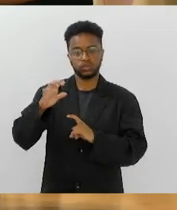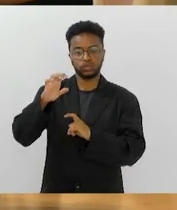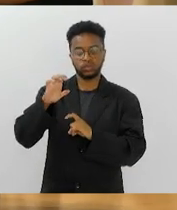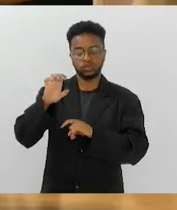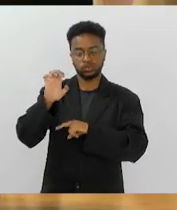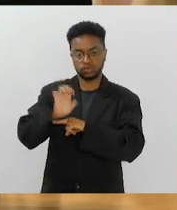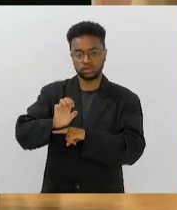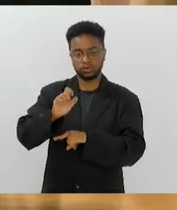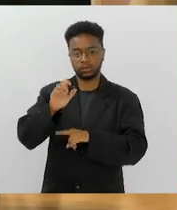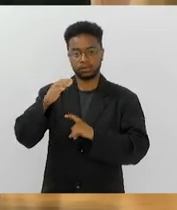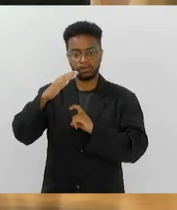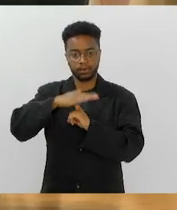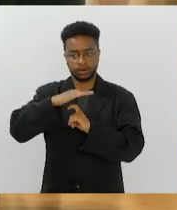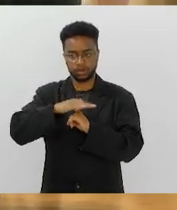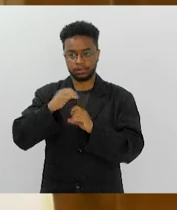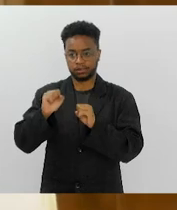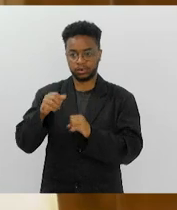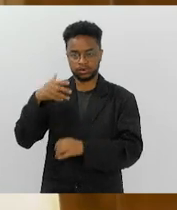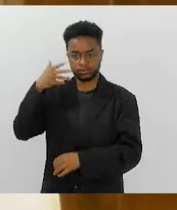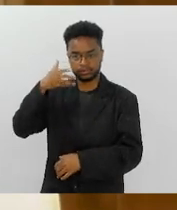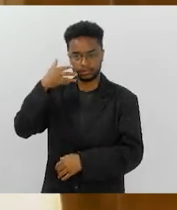a palavra.